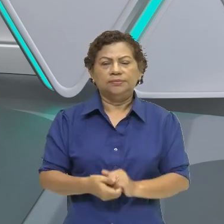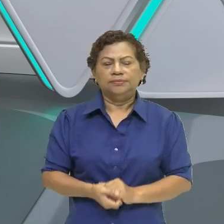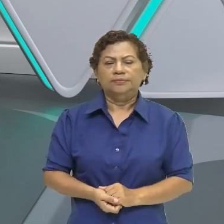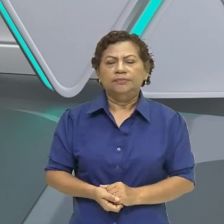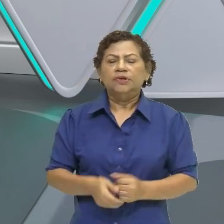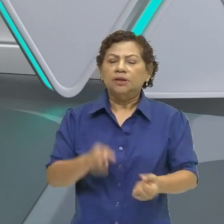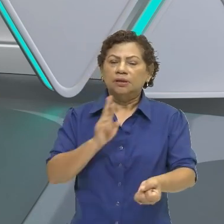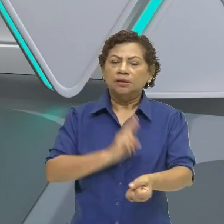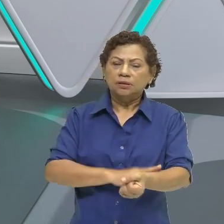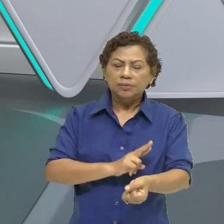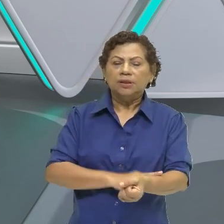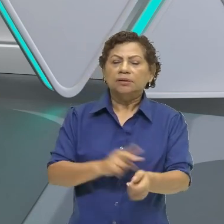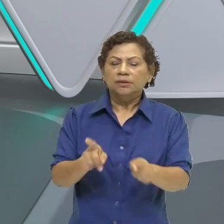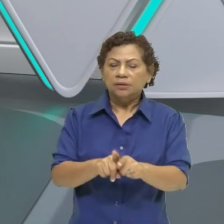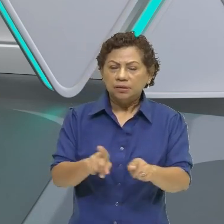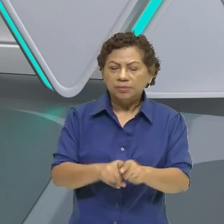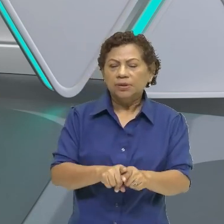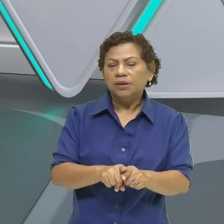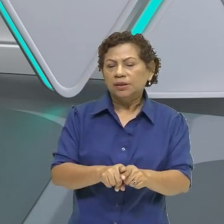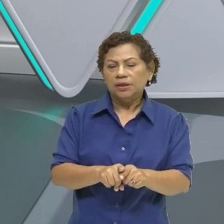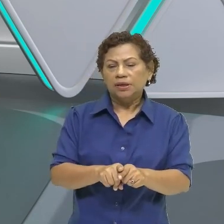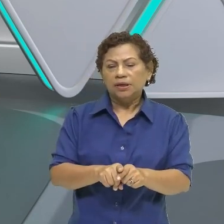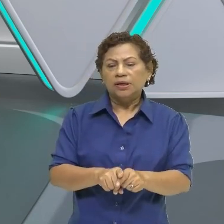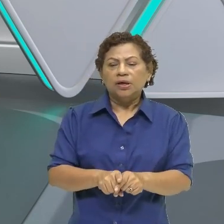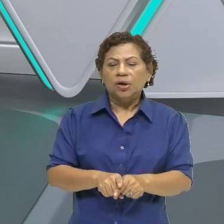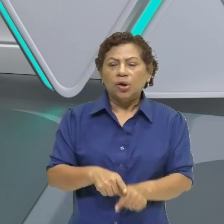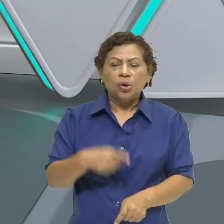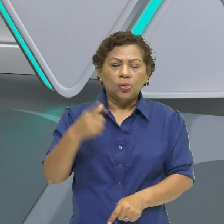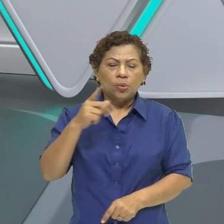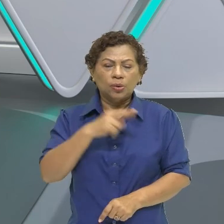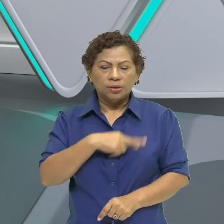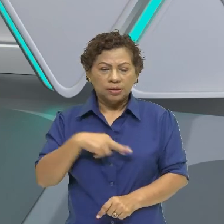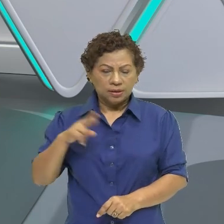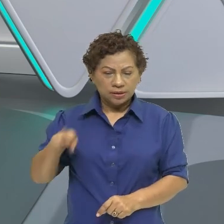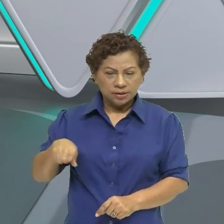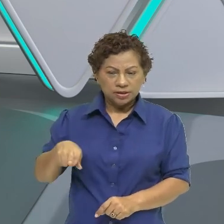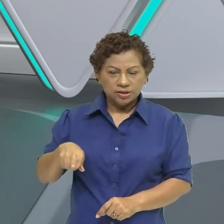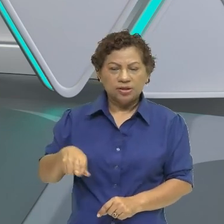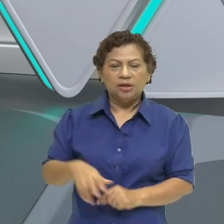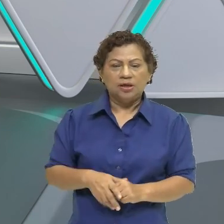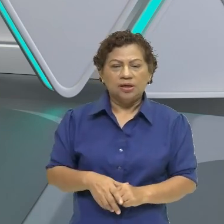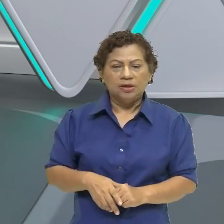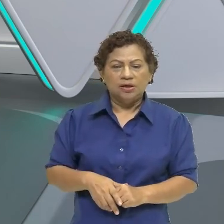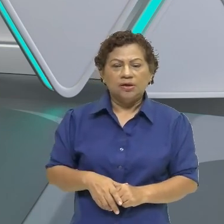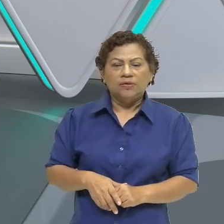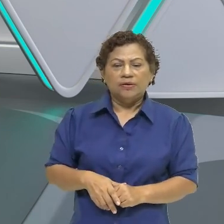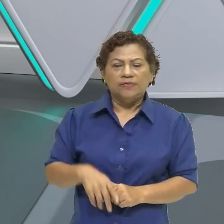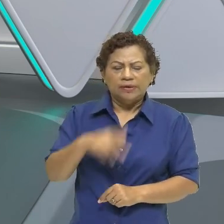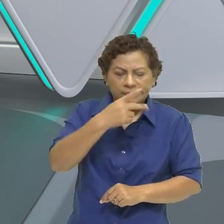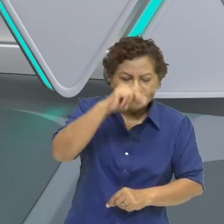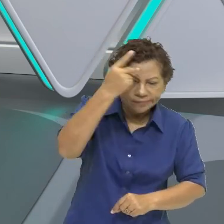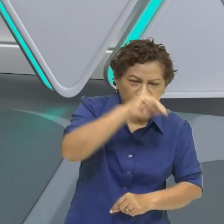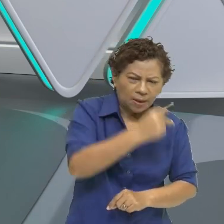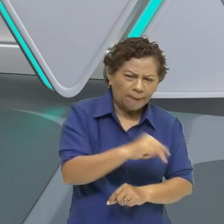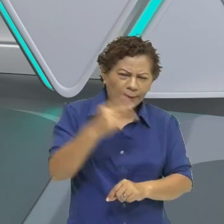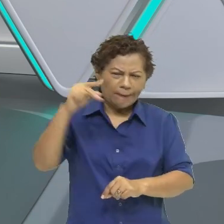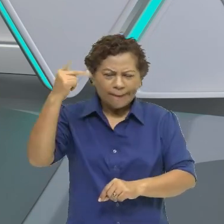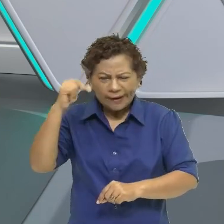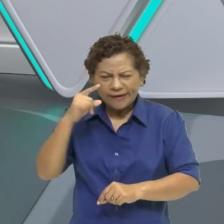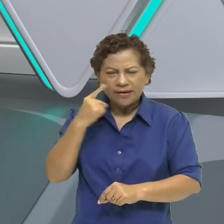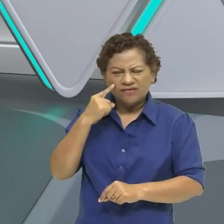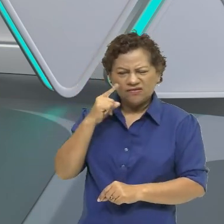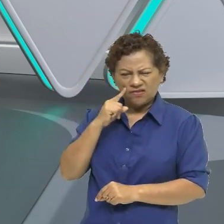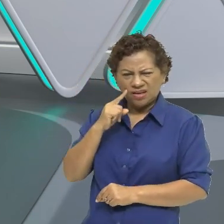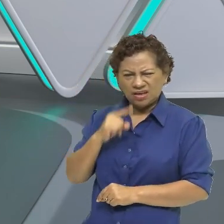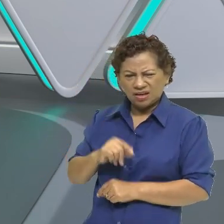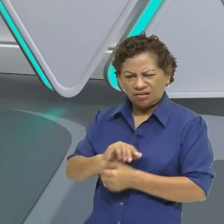seus rituais também, mas as pessoas às vezes têm a mania, o preconceito de olhar com outros olhos. É o preconceito, é o